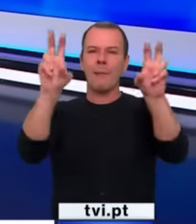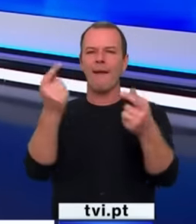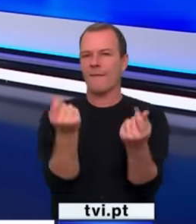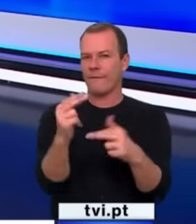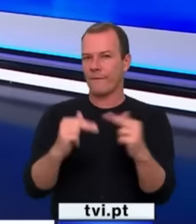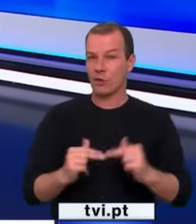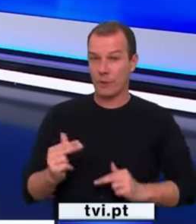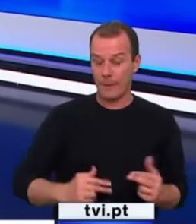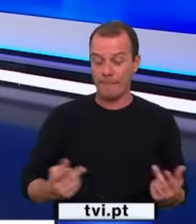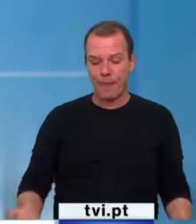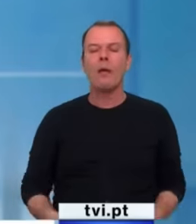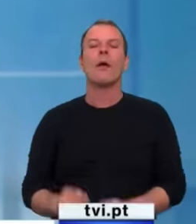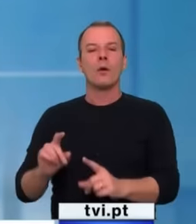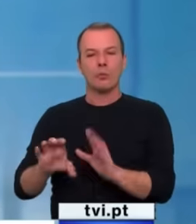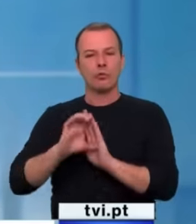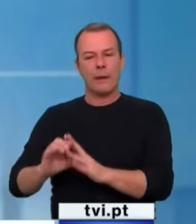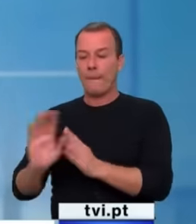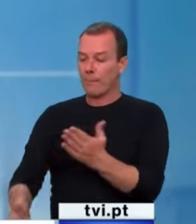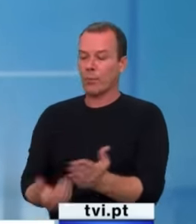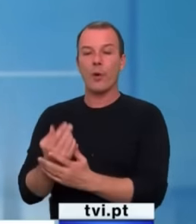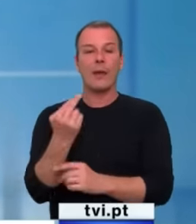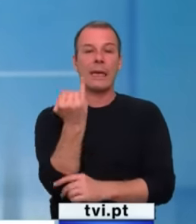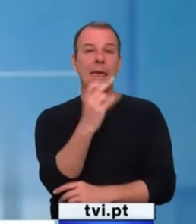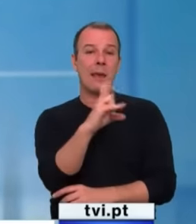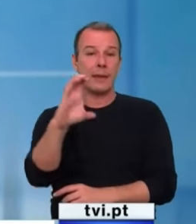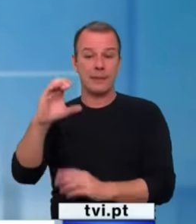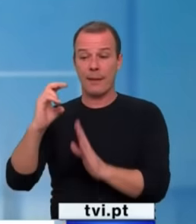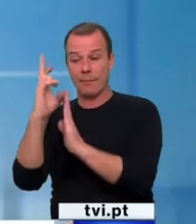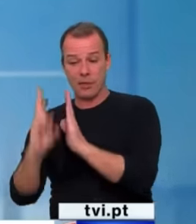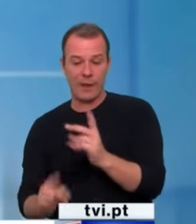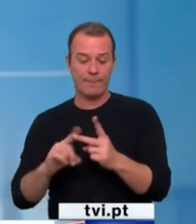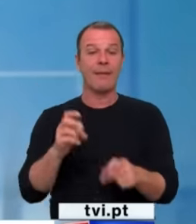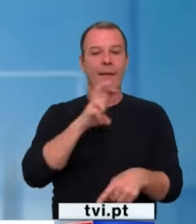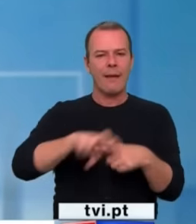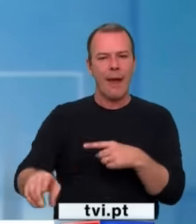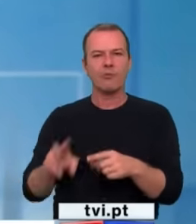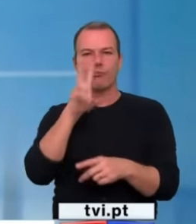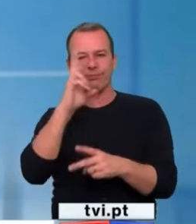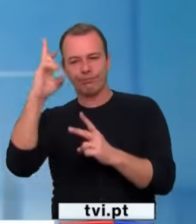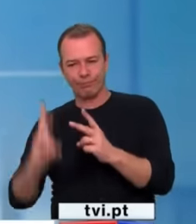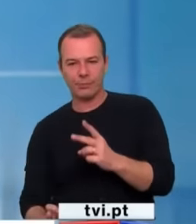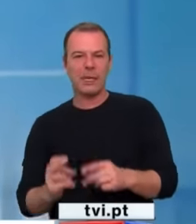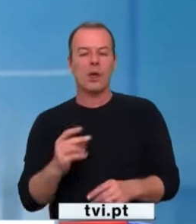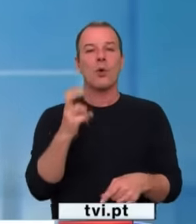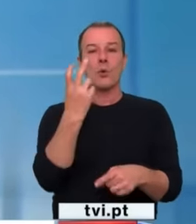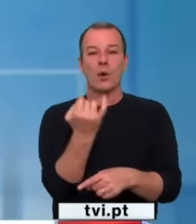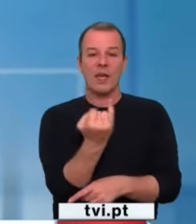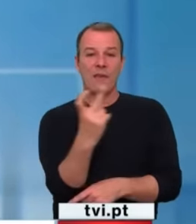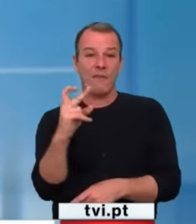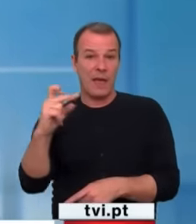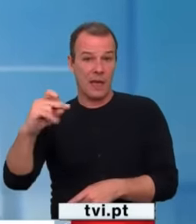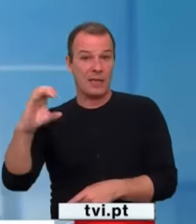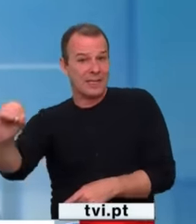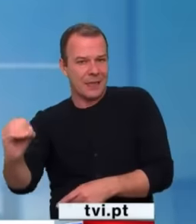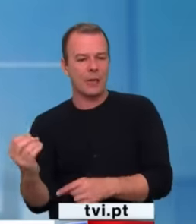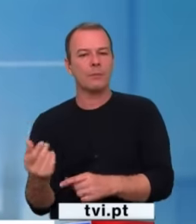várias baixas de impostos, baixar o IRC, baixar o IVA da eletricidade e gás, baixar o IVA da restauração, IVA zero para bens essenciais,